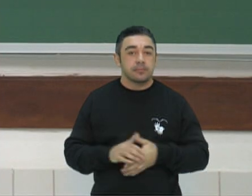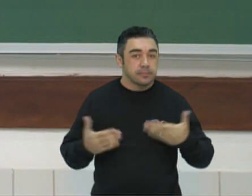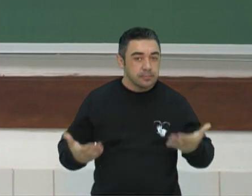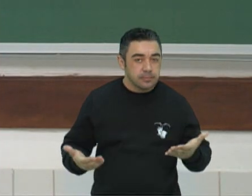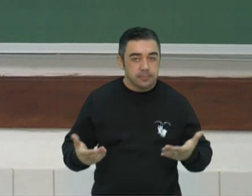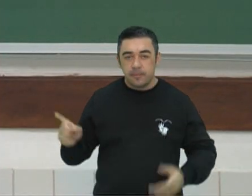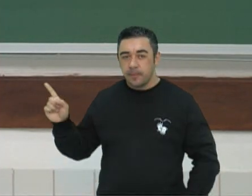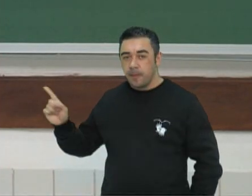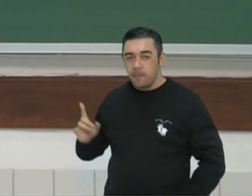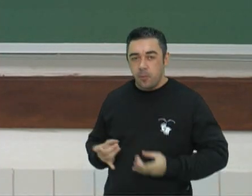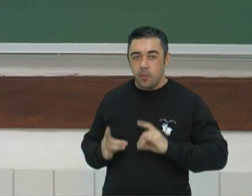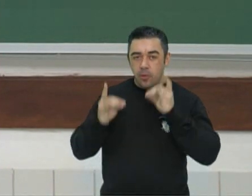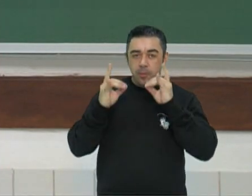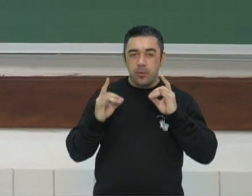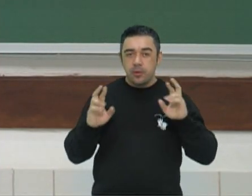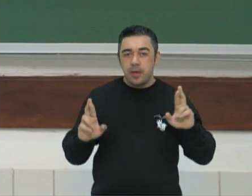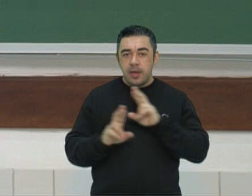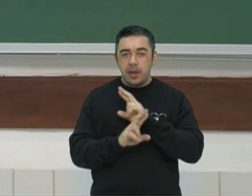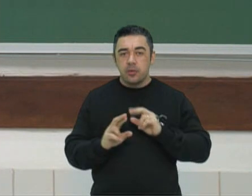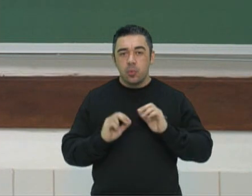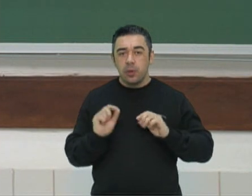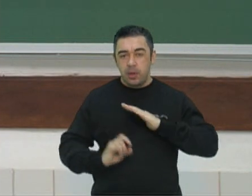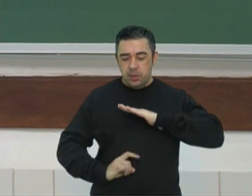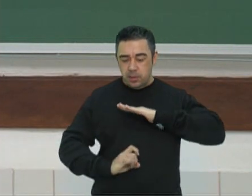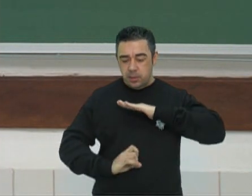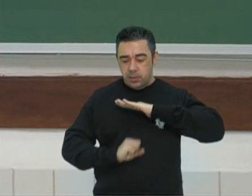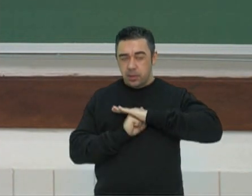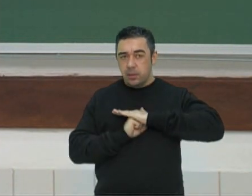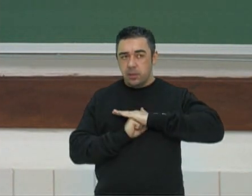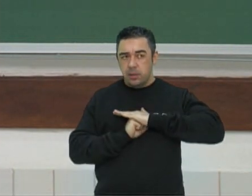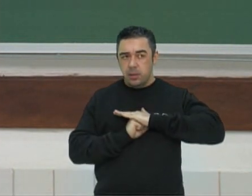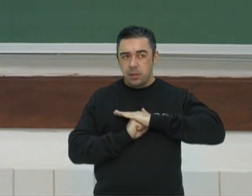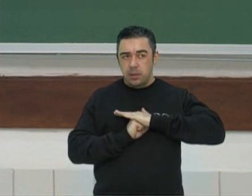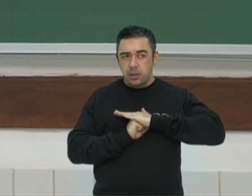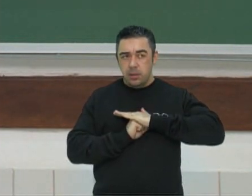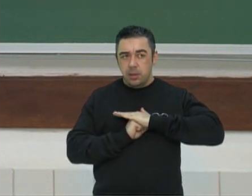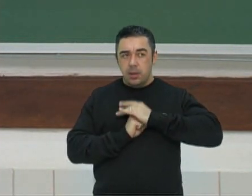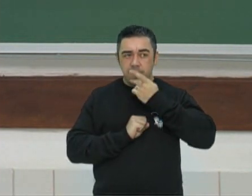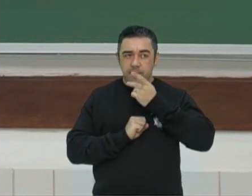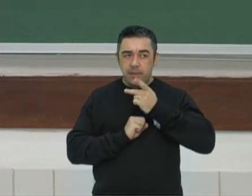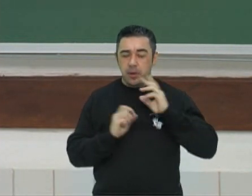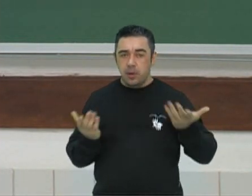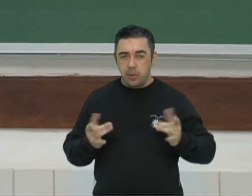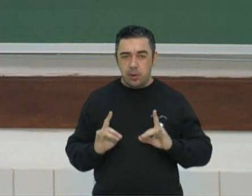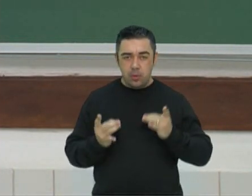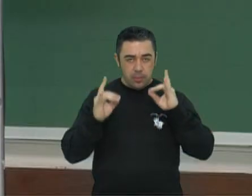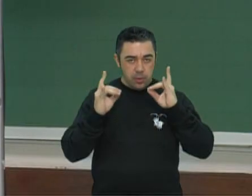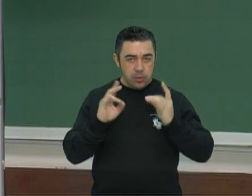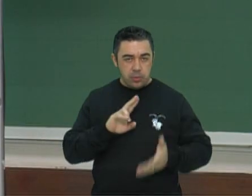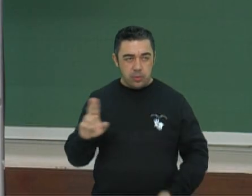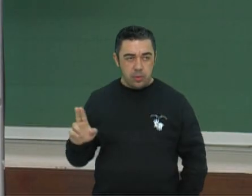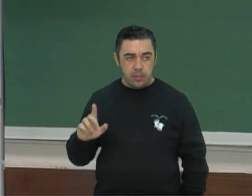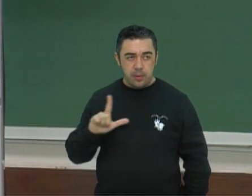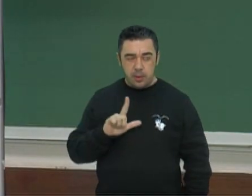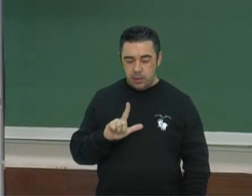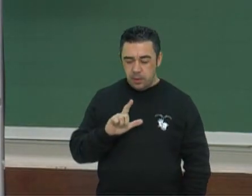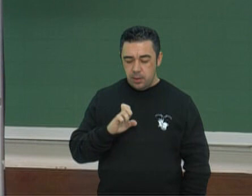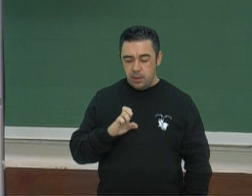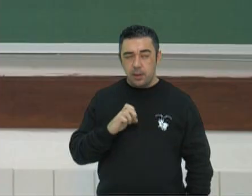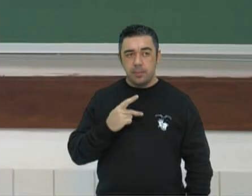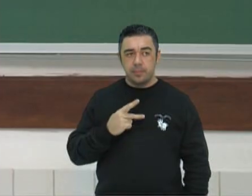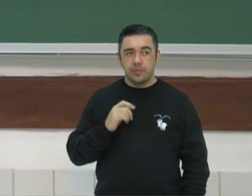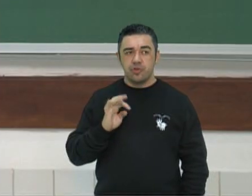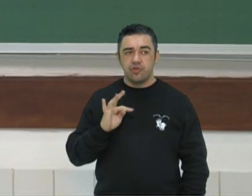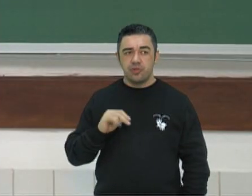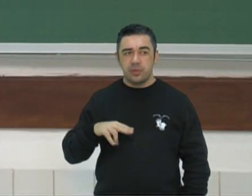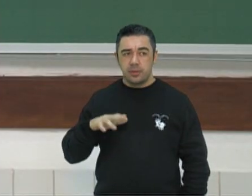Pessoal, hormônio relacionado à saciedade, tá? Ele é um hormônio, a gente comentou agora, seria a leptina, né? Então ele